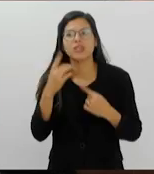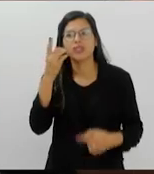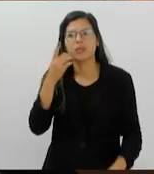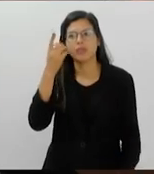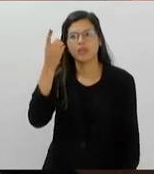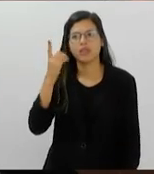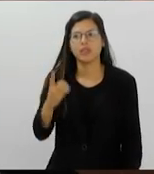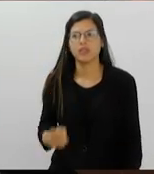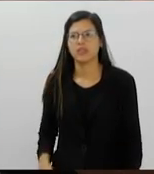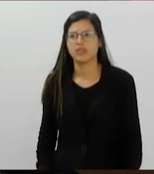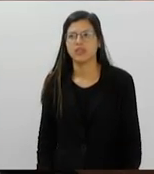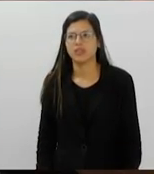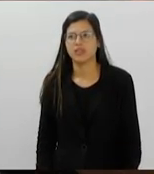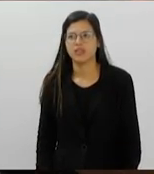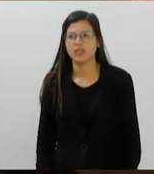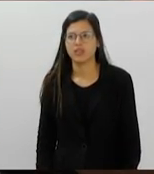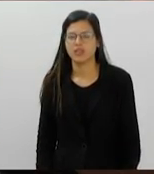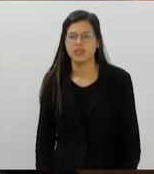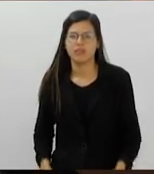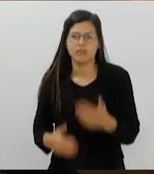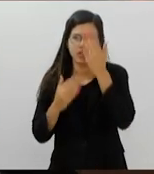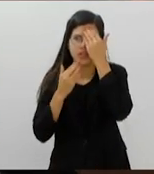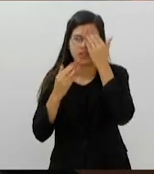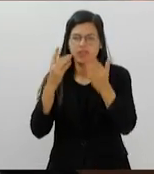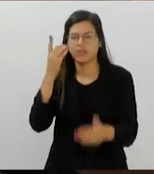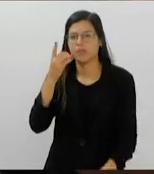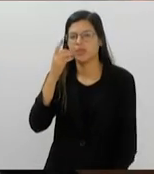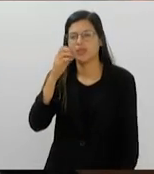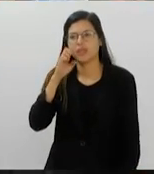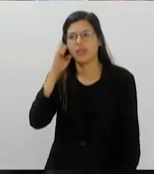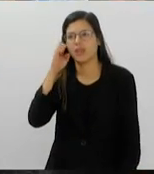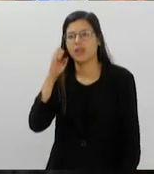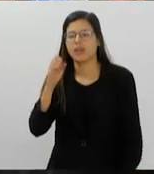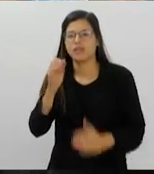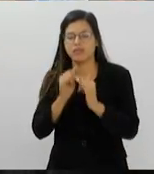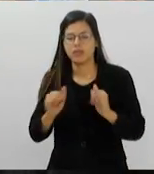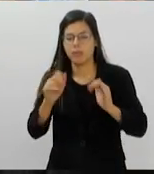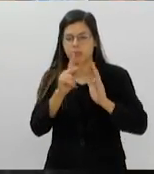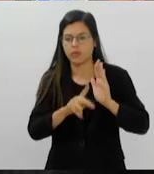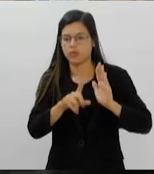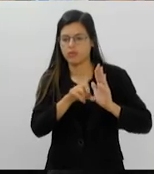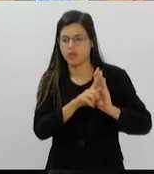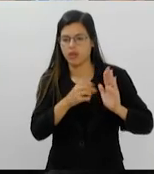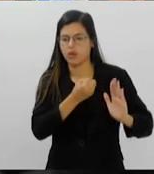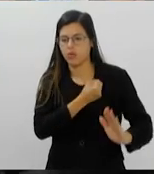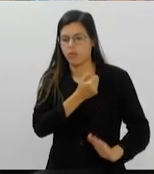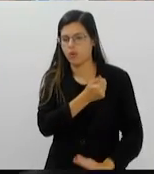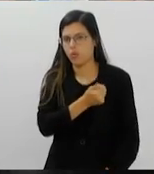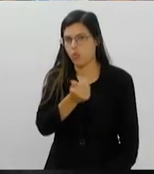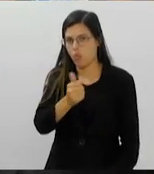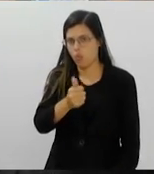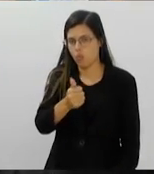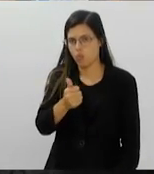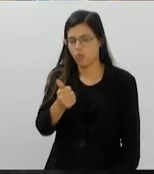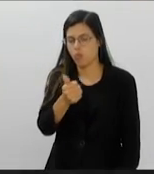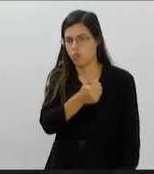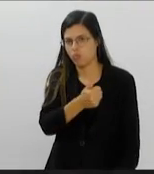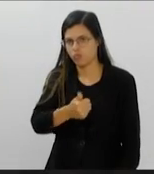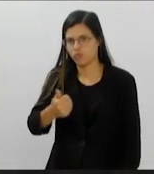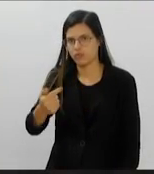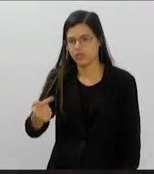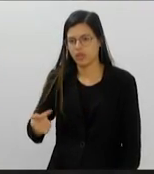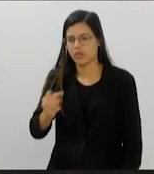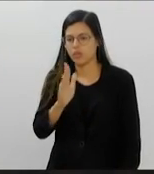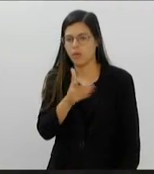presidente. Obrigado, deputado Élica. Anuncio projeto de lei número 117 de